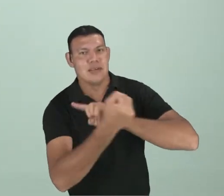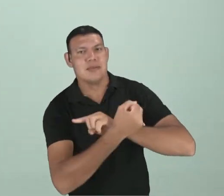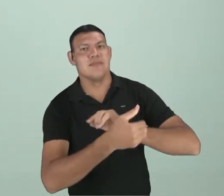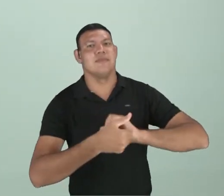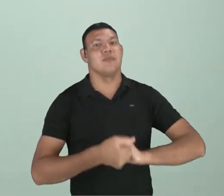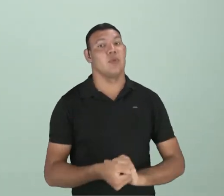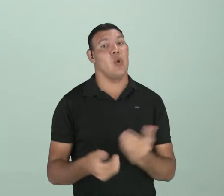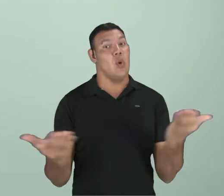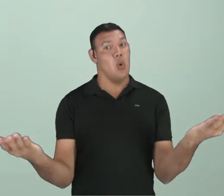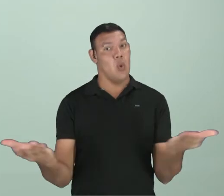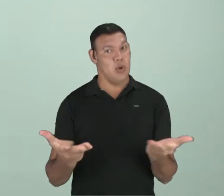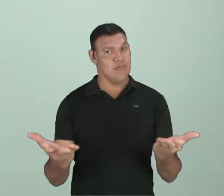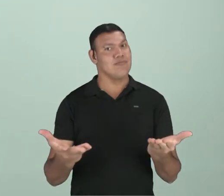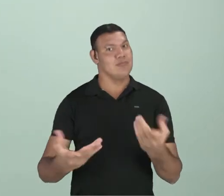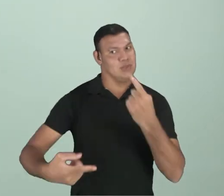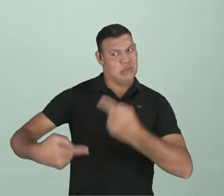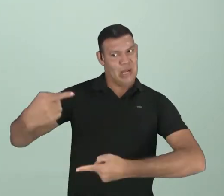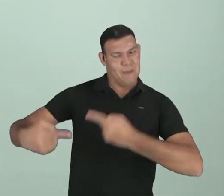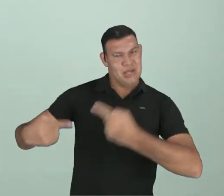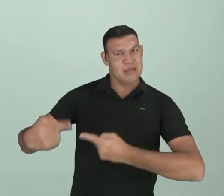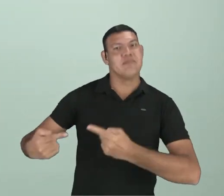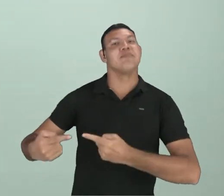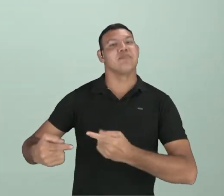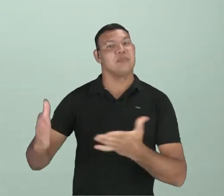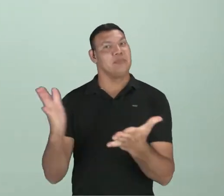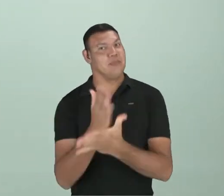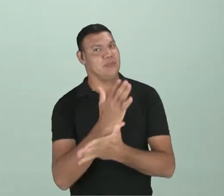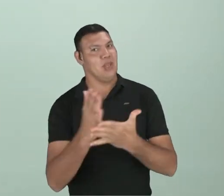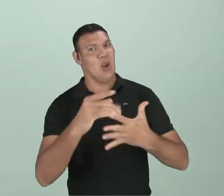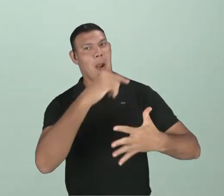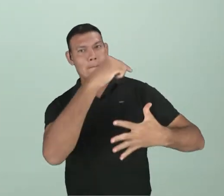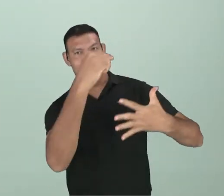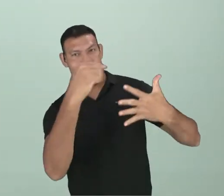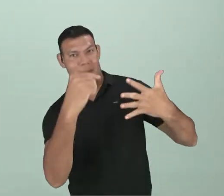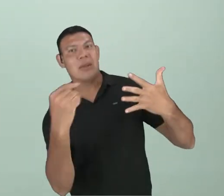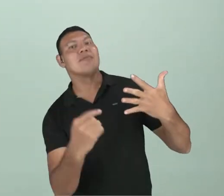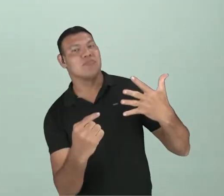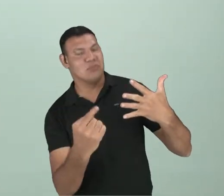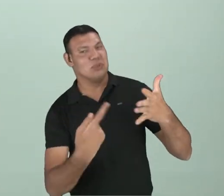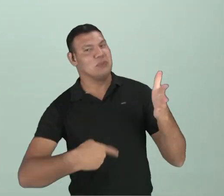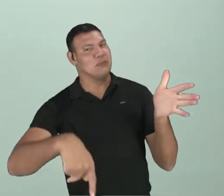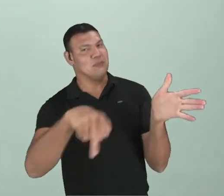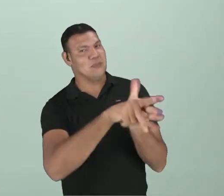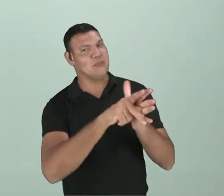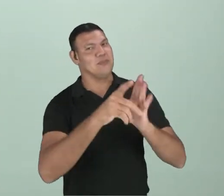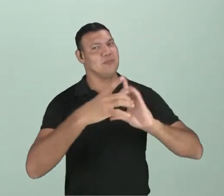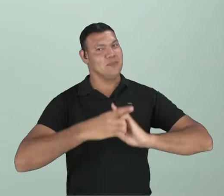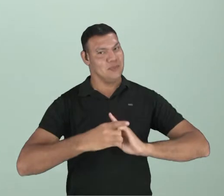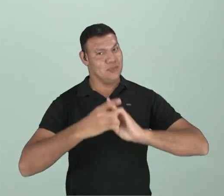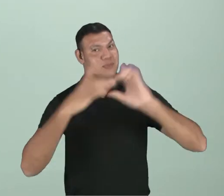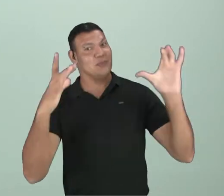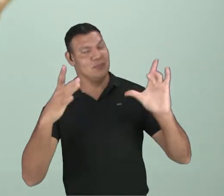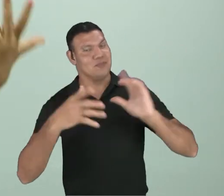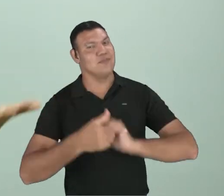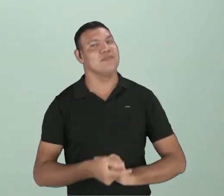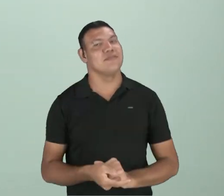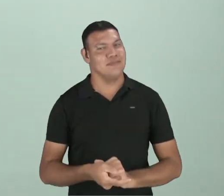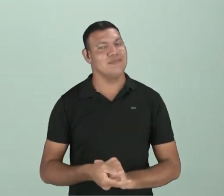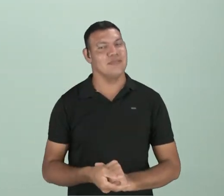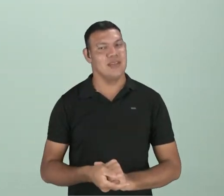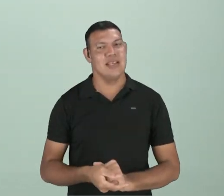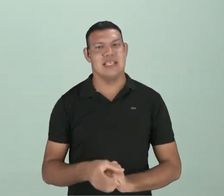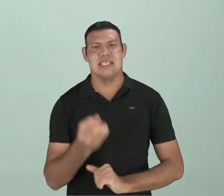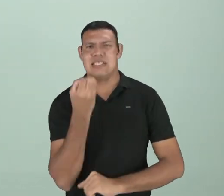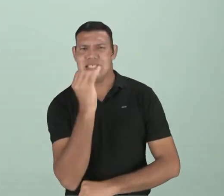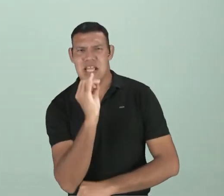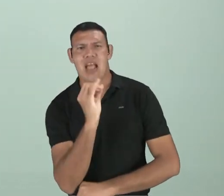vamos discutir sobre alguns elementos que compõem uma democracia, pessoal, né? Porque se nós temos aí